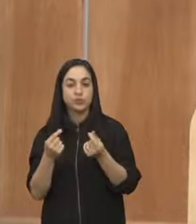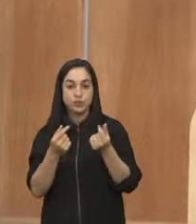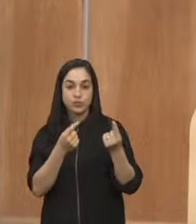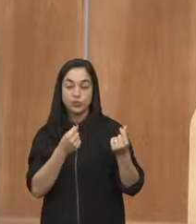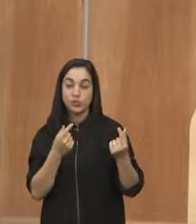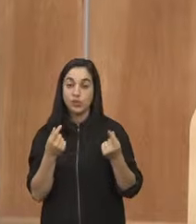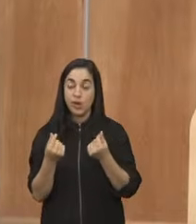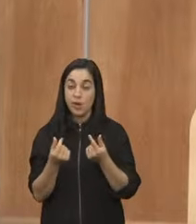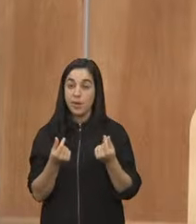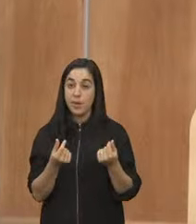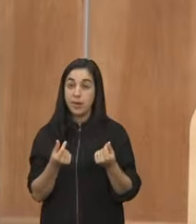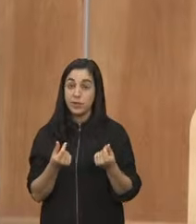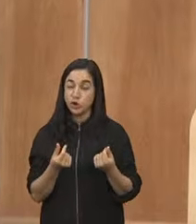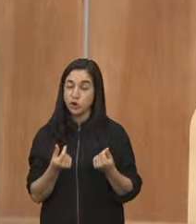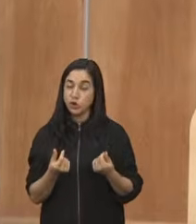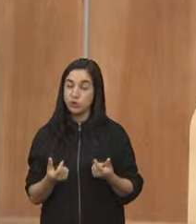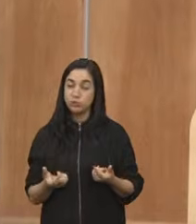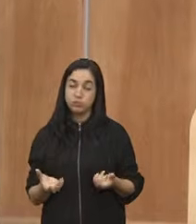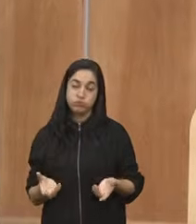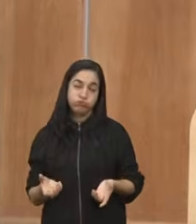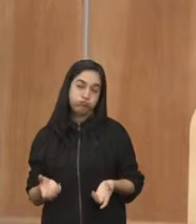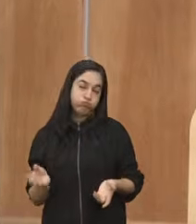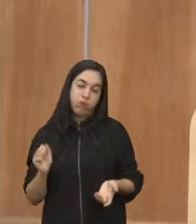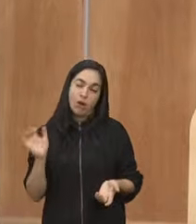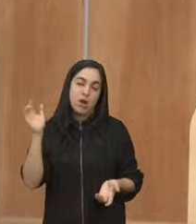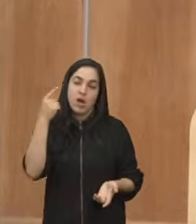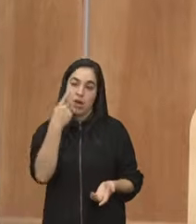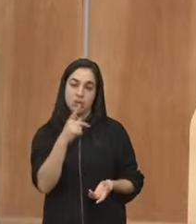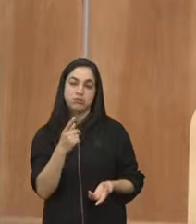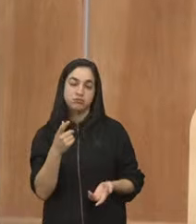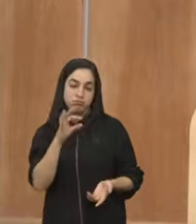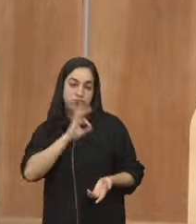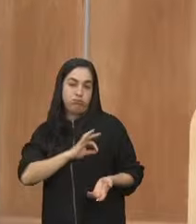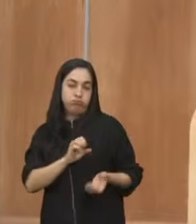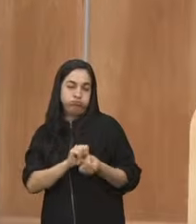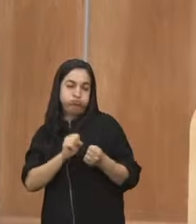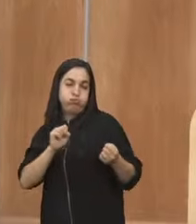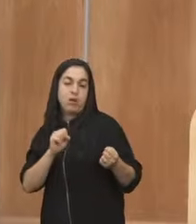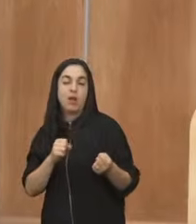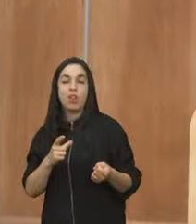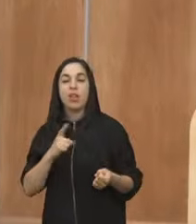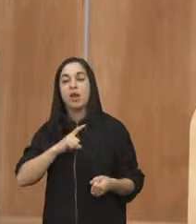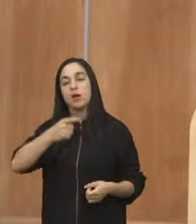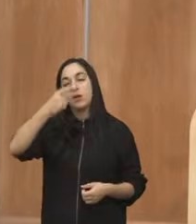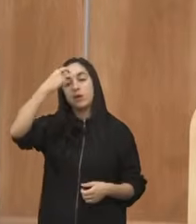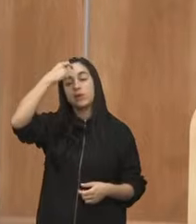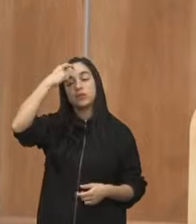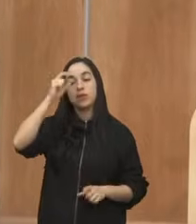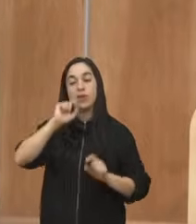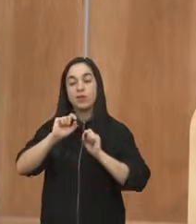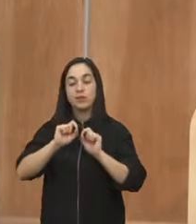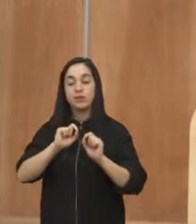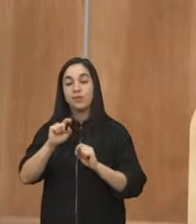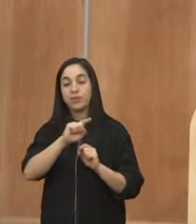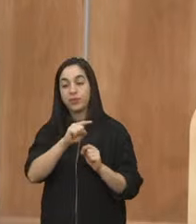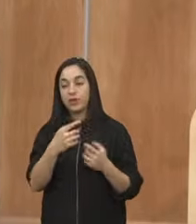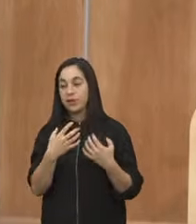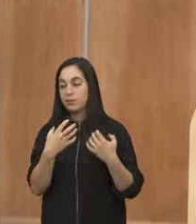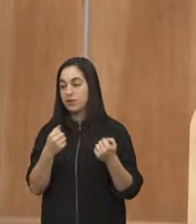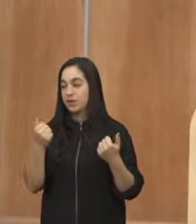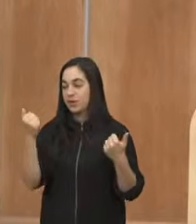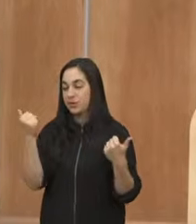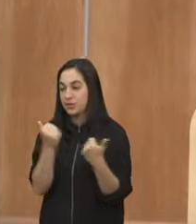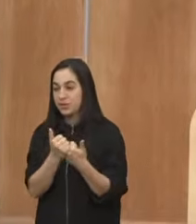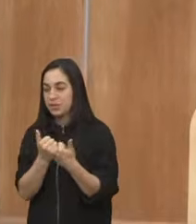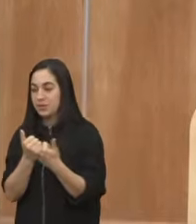bruto vultoso, que ele tenha consciência de que ele recebe um lucro